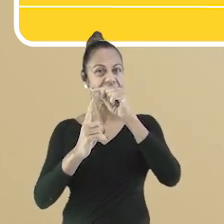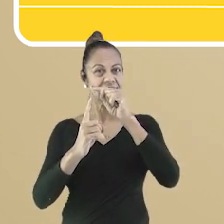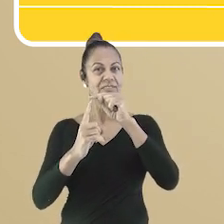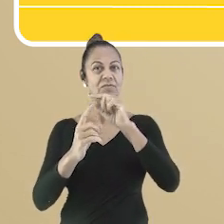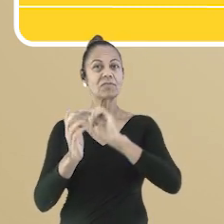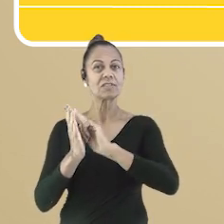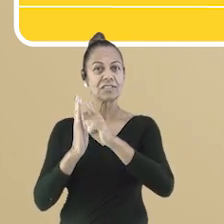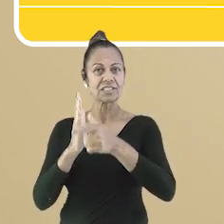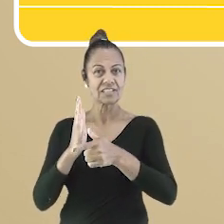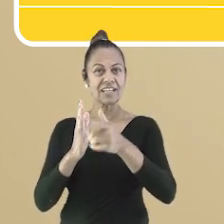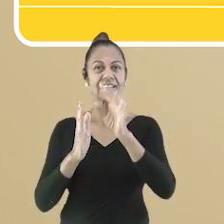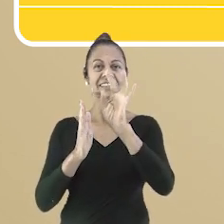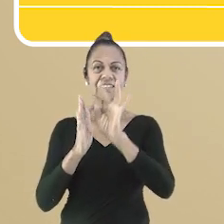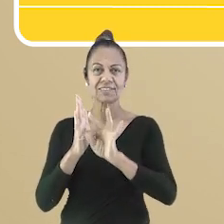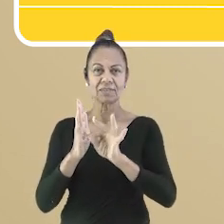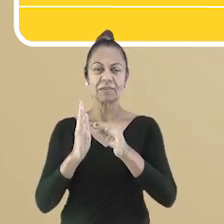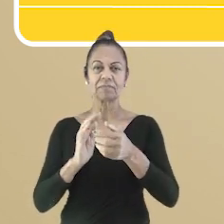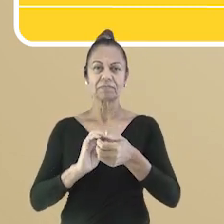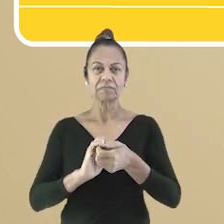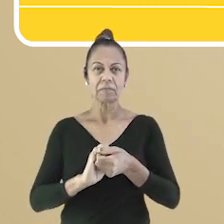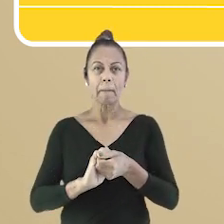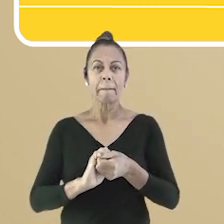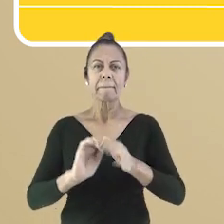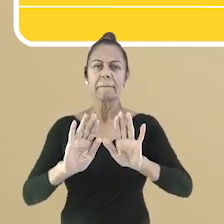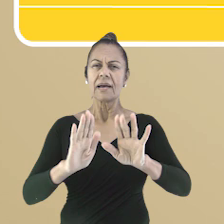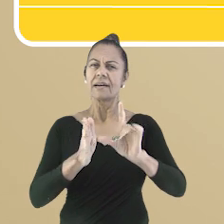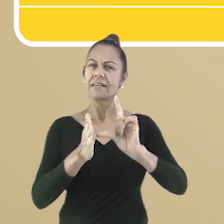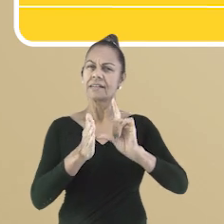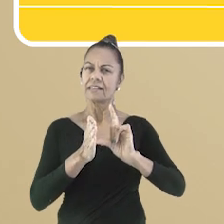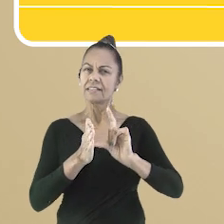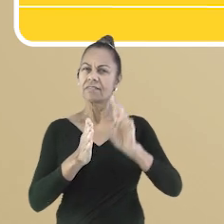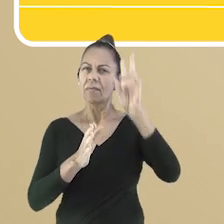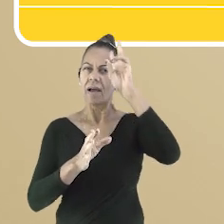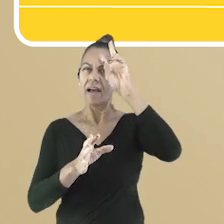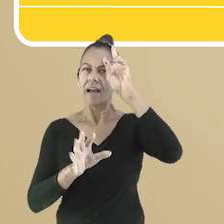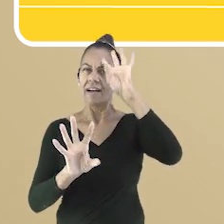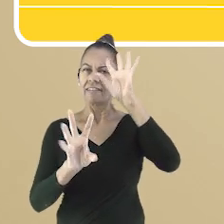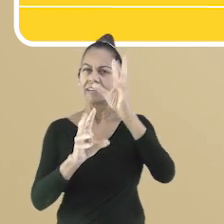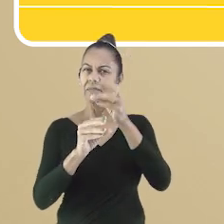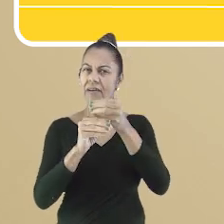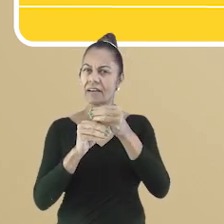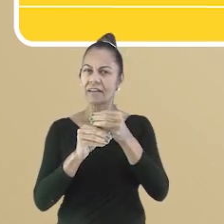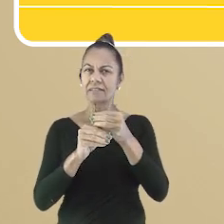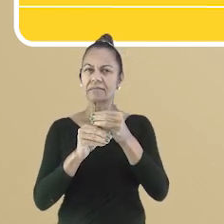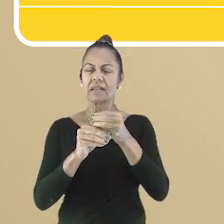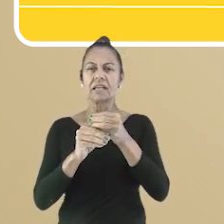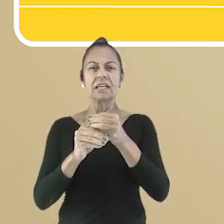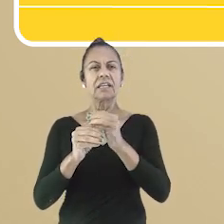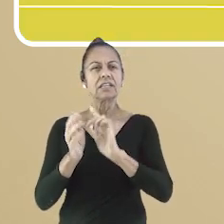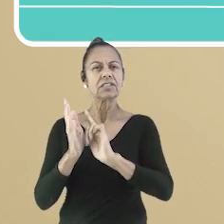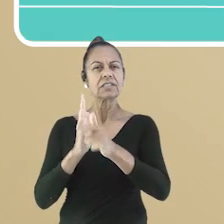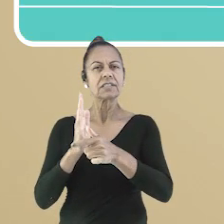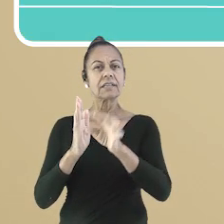textual. Mas antes, vamos relembrar o que são gêneros textuais?